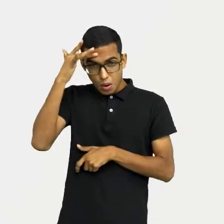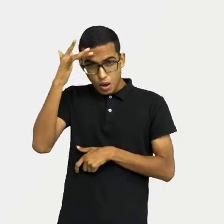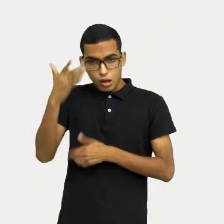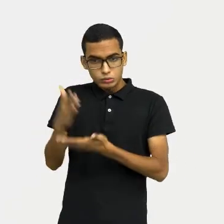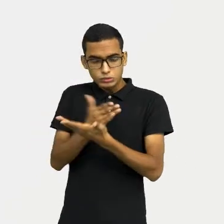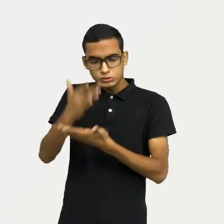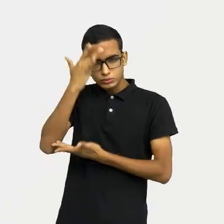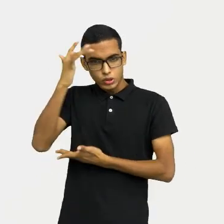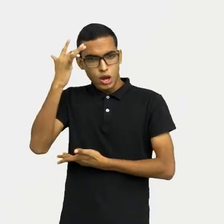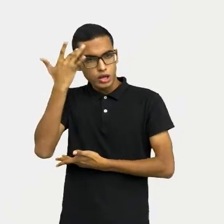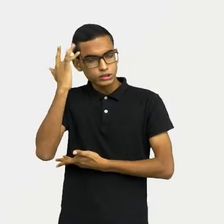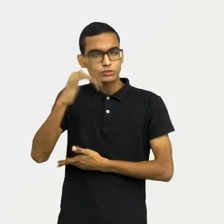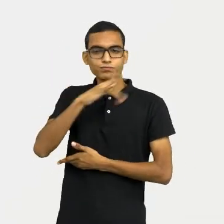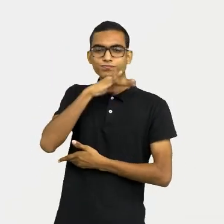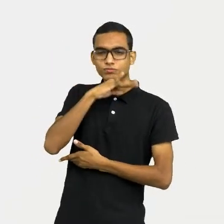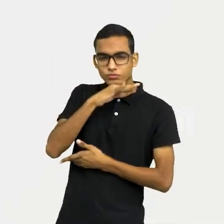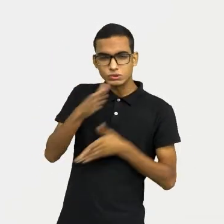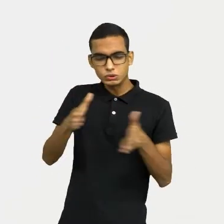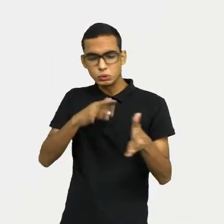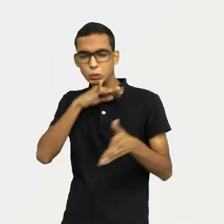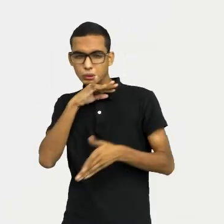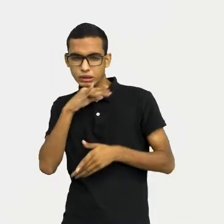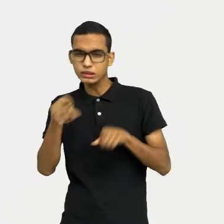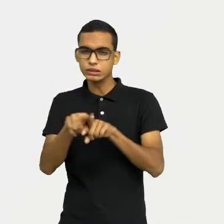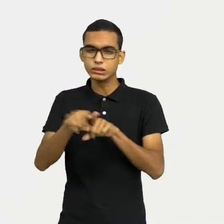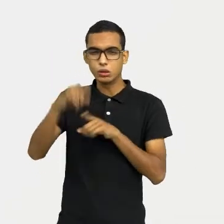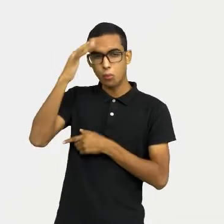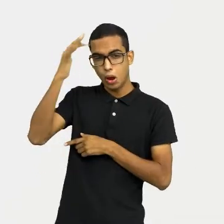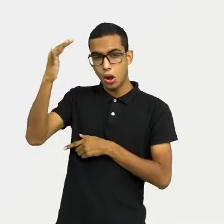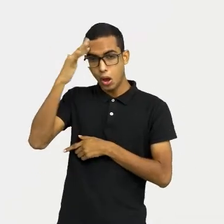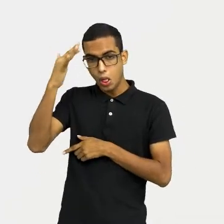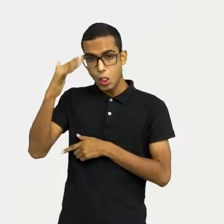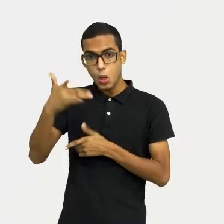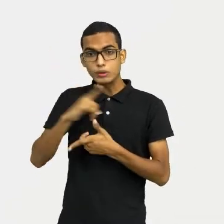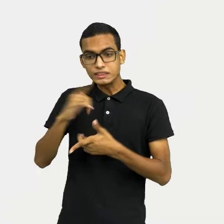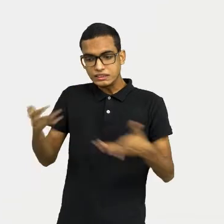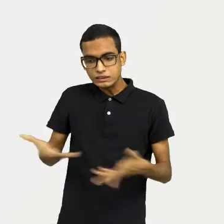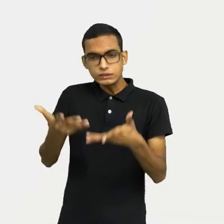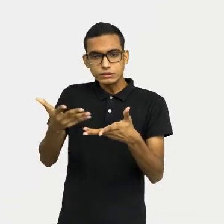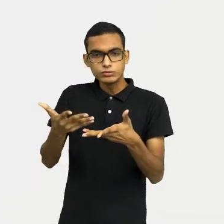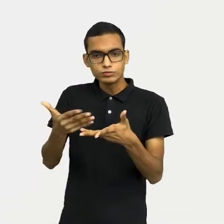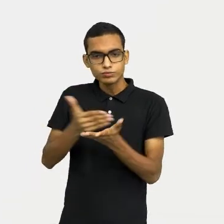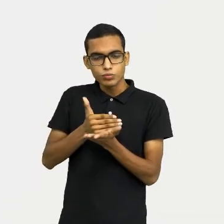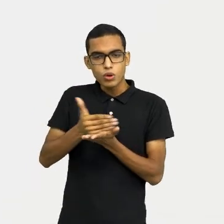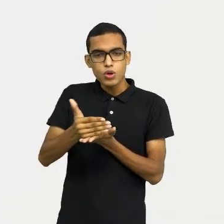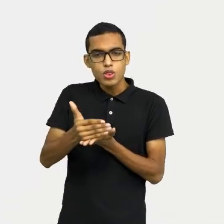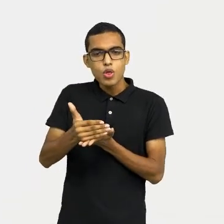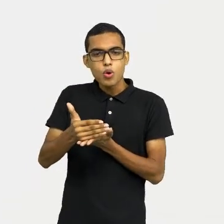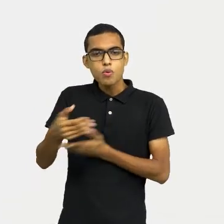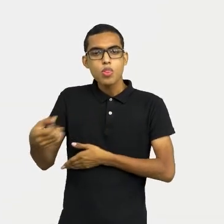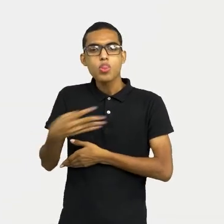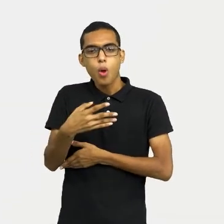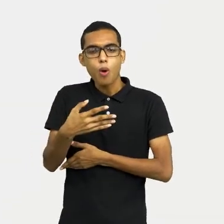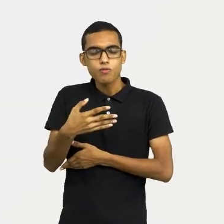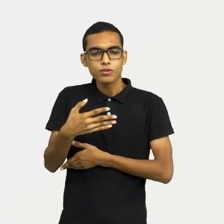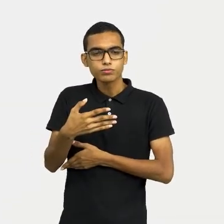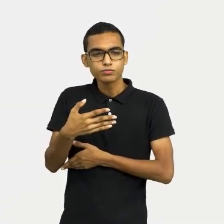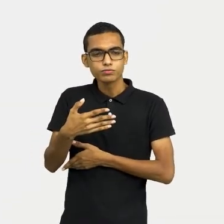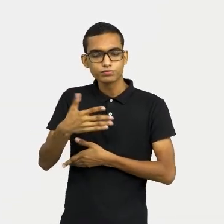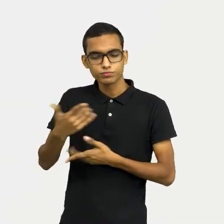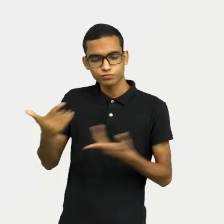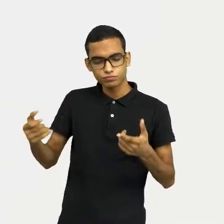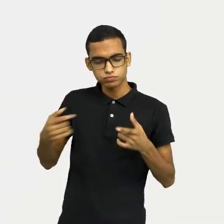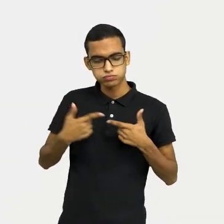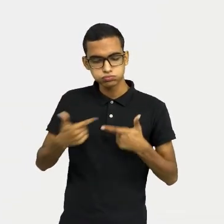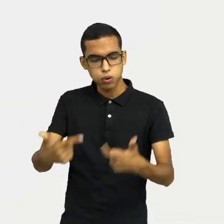a crise de 29. Então, nós vamos ter uma nova guerra. Esses eventos contribuem para a ascensão de quê? Olha as